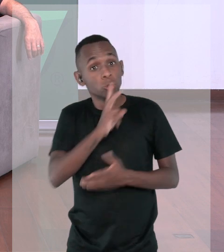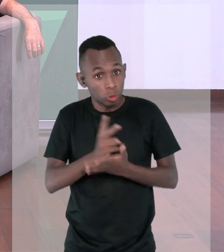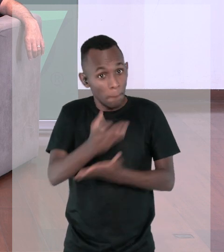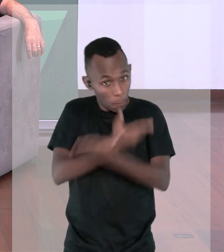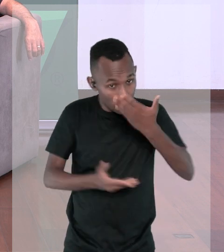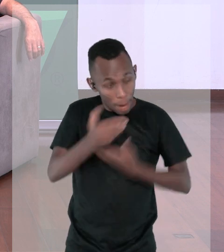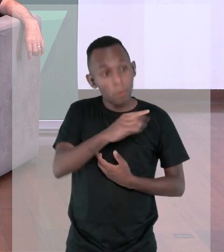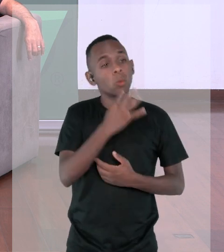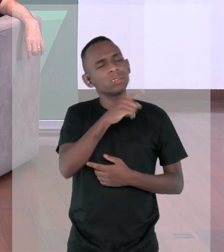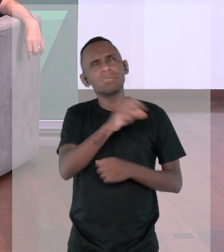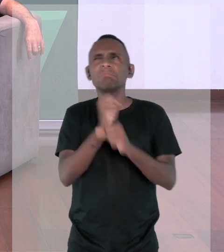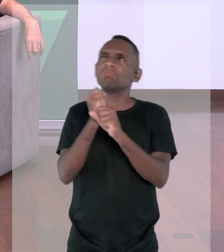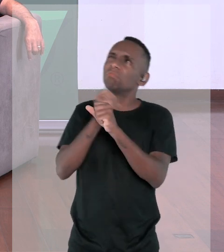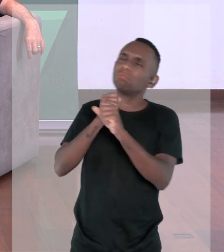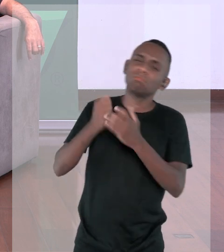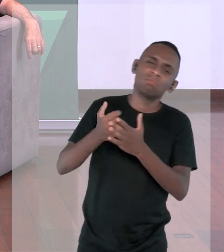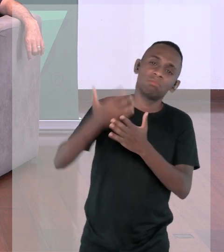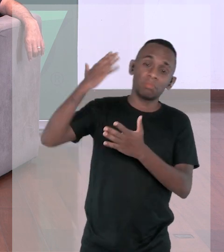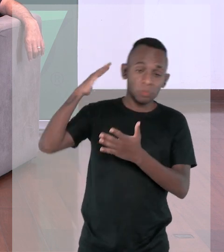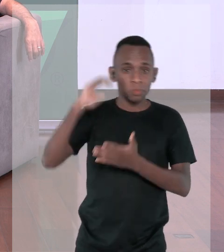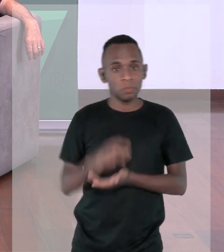Papo, há muitos anos atrás.